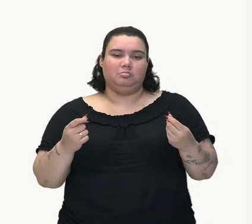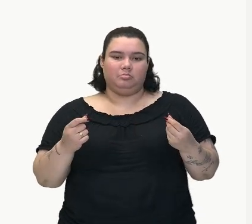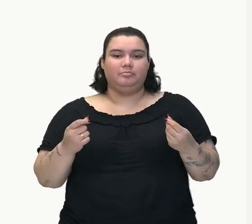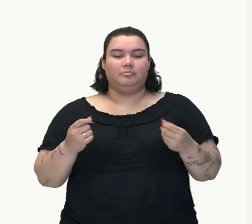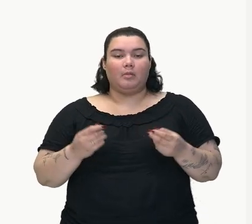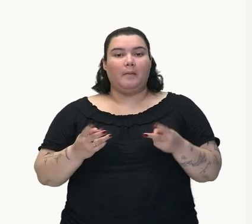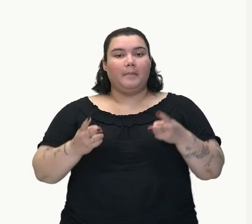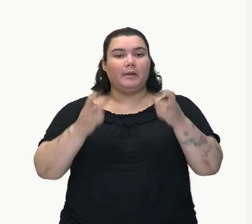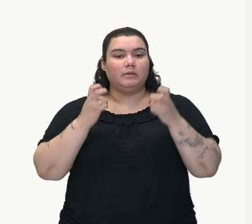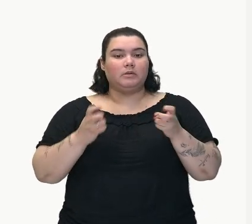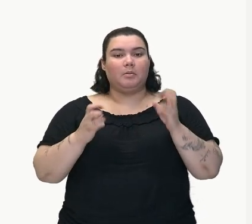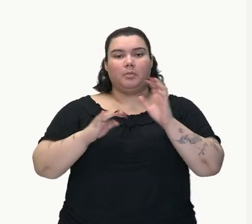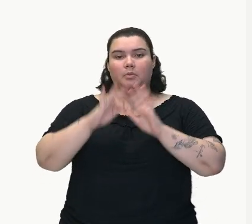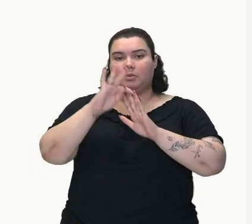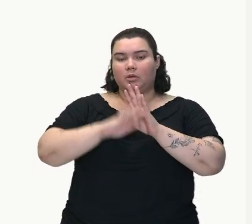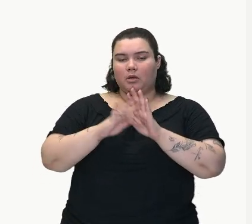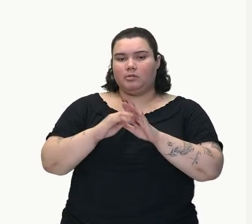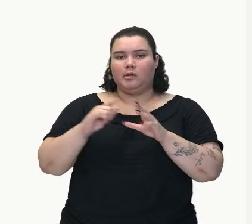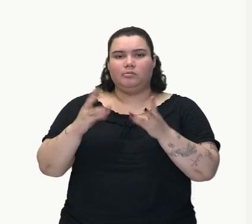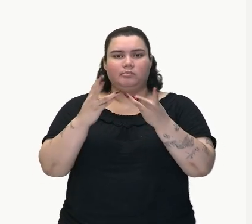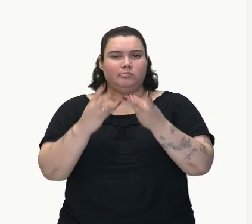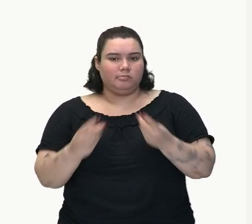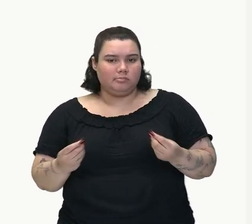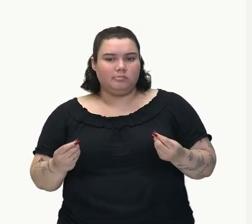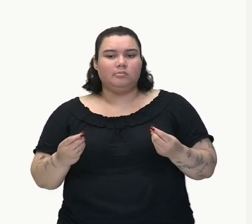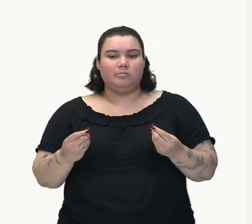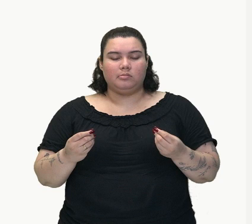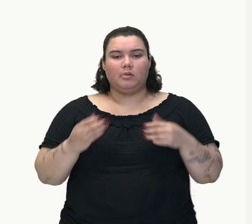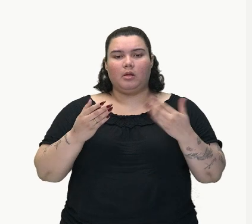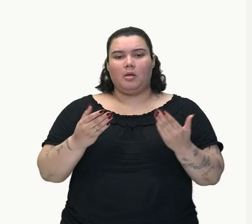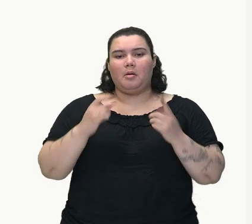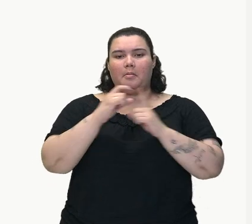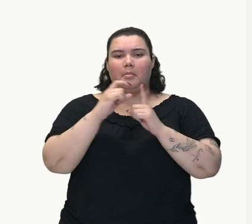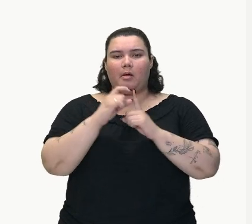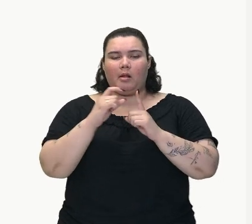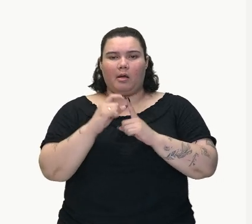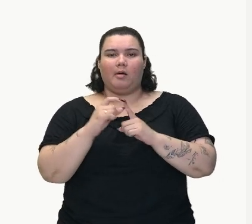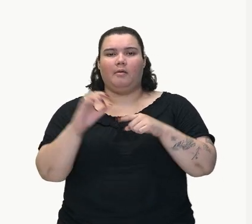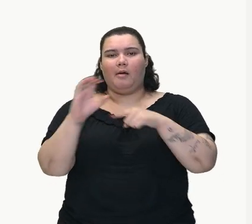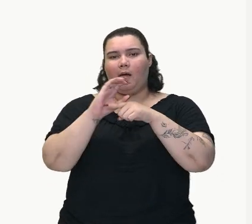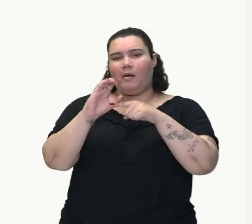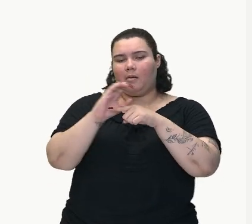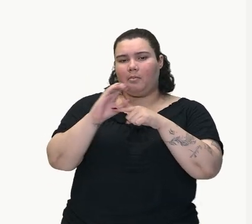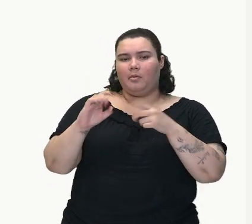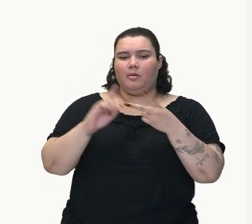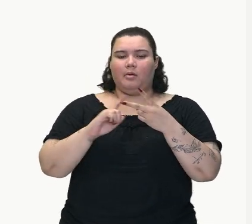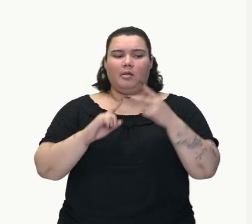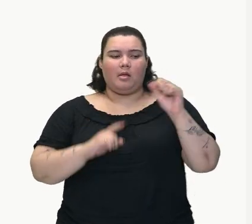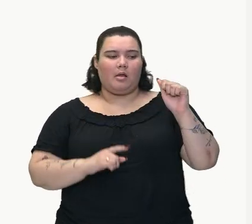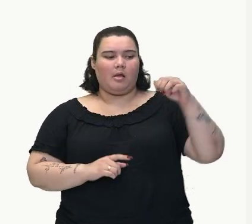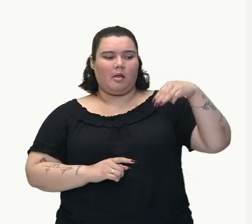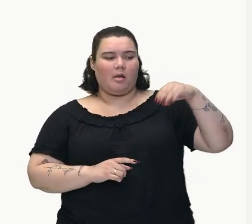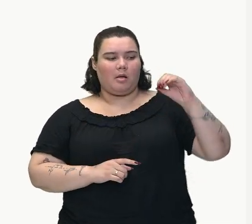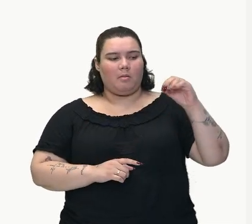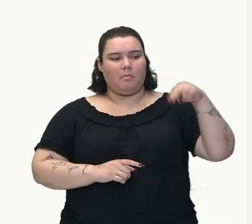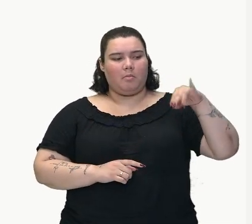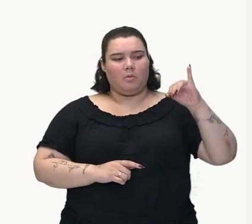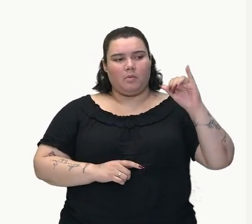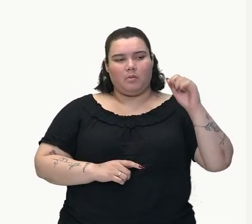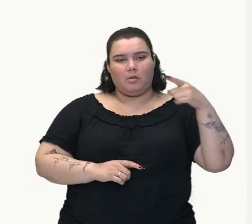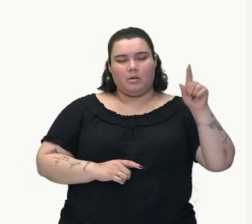podemos perceber nesse texto a presença de palavras como carbono, amoníaco. Eu fiz aí uma mistura dessas duas palavras, mas vocês já